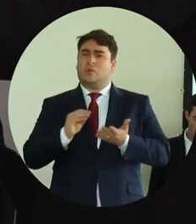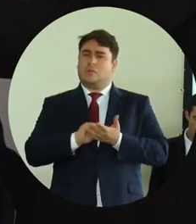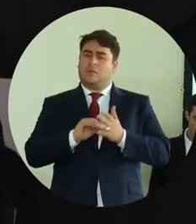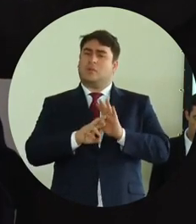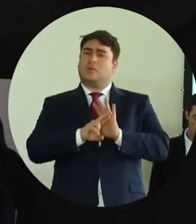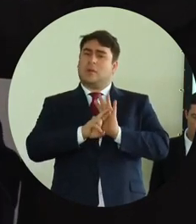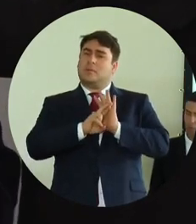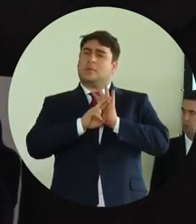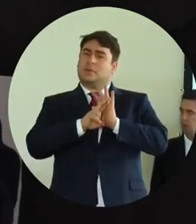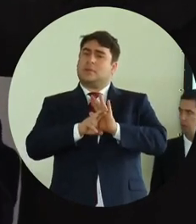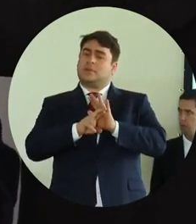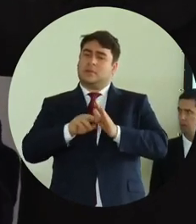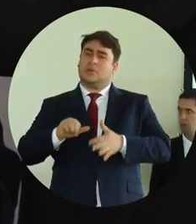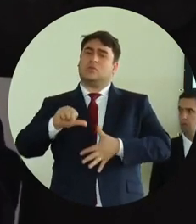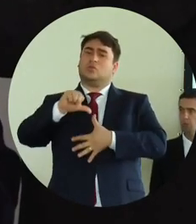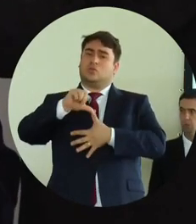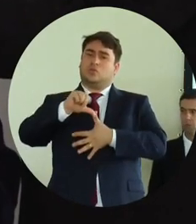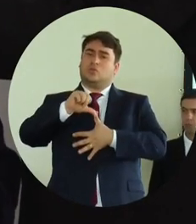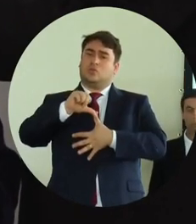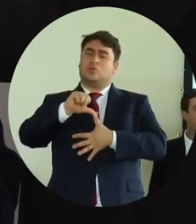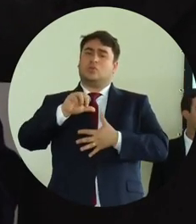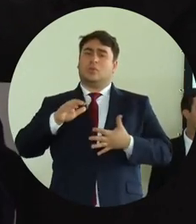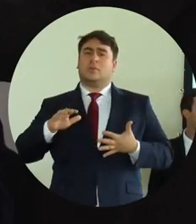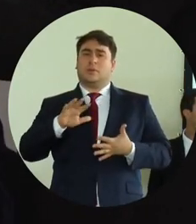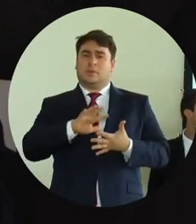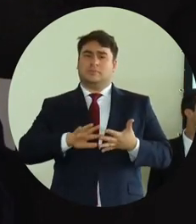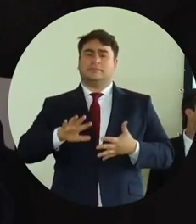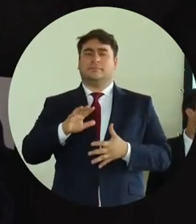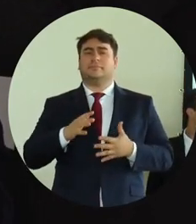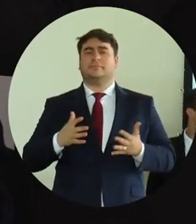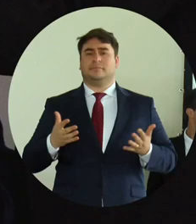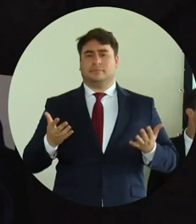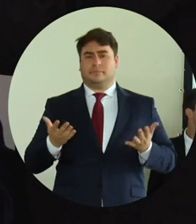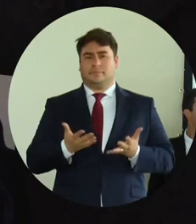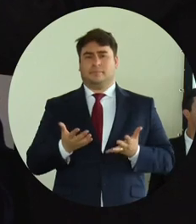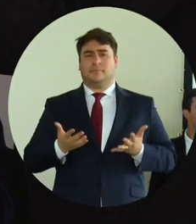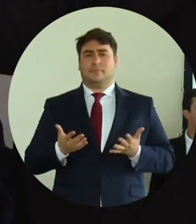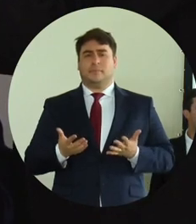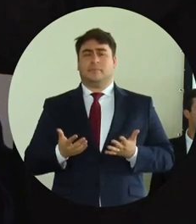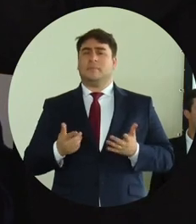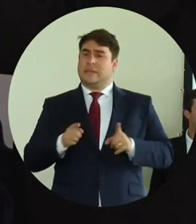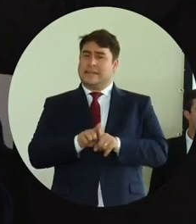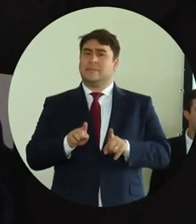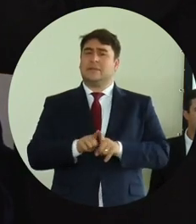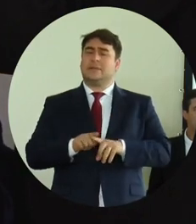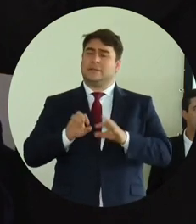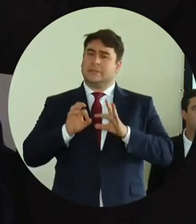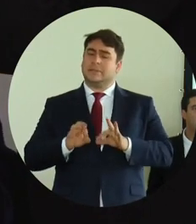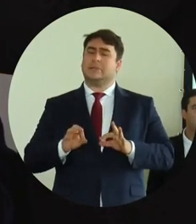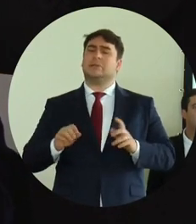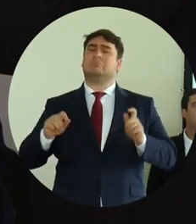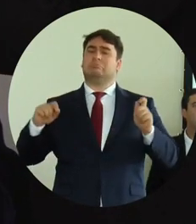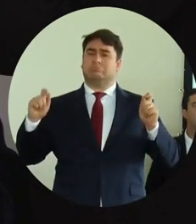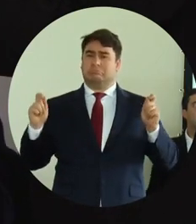representação sul-americana e também